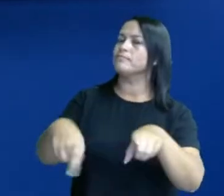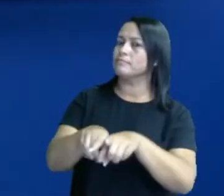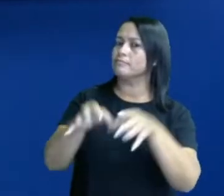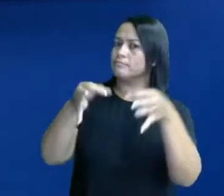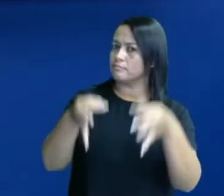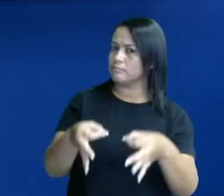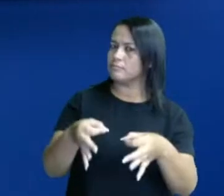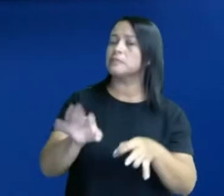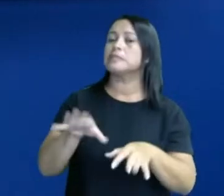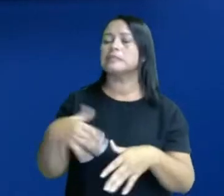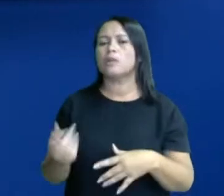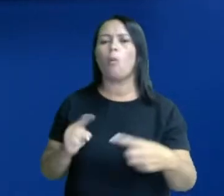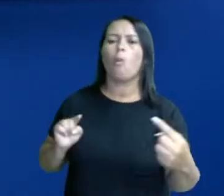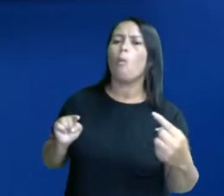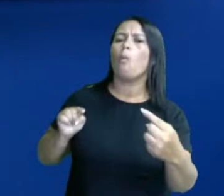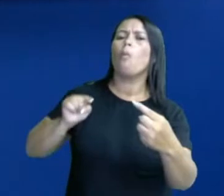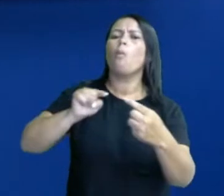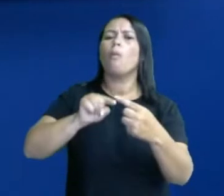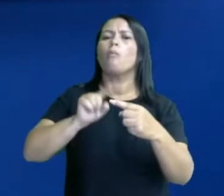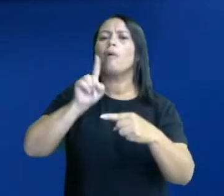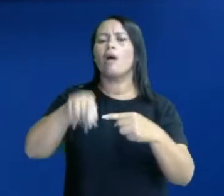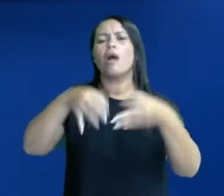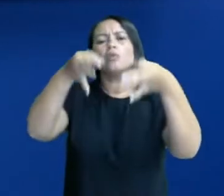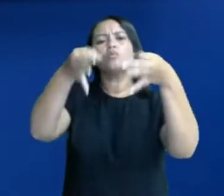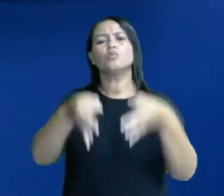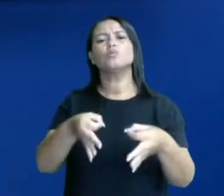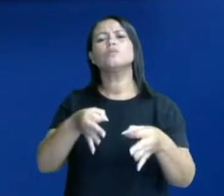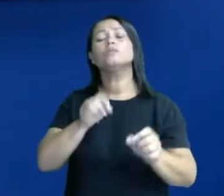certo? E essa moral é